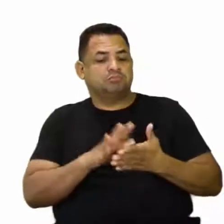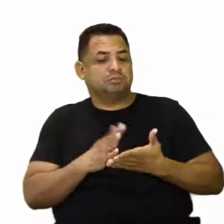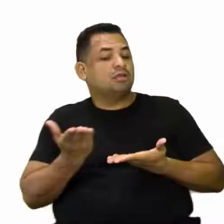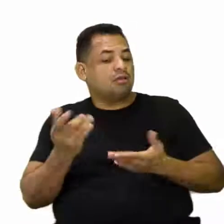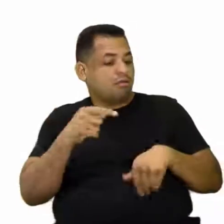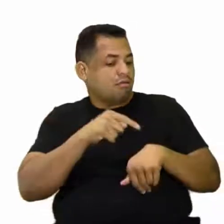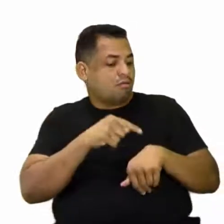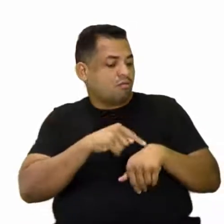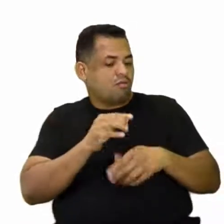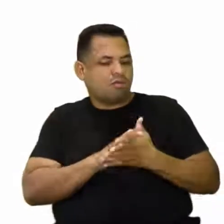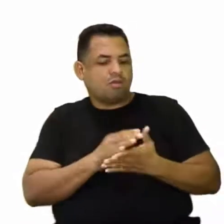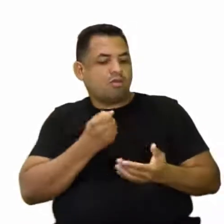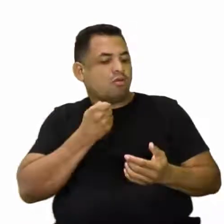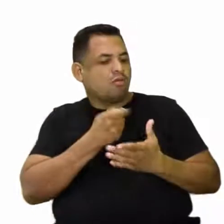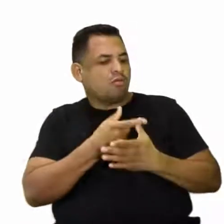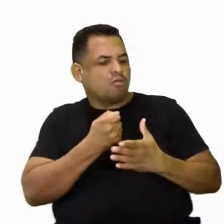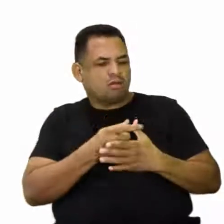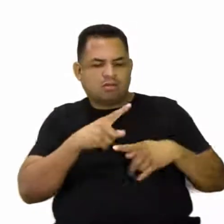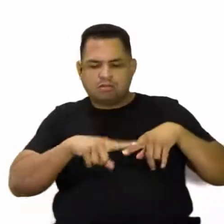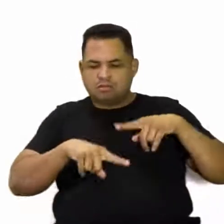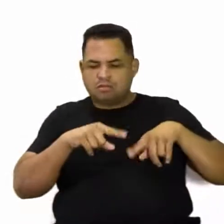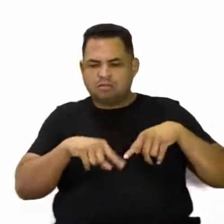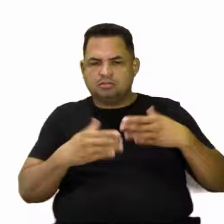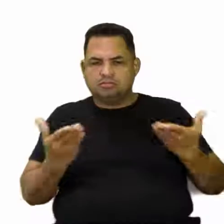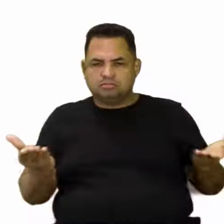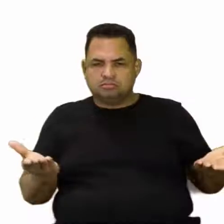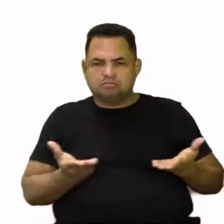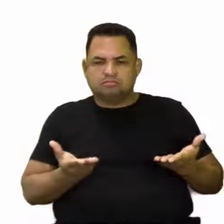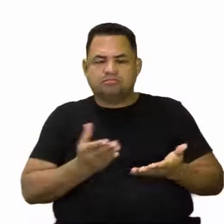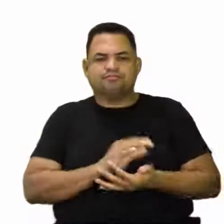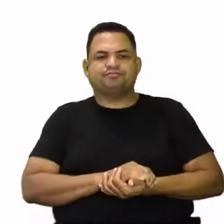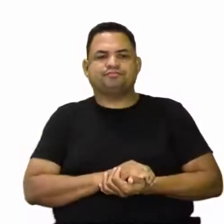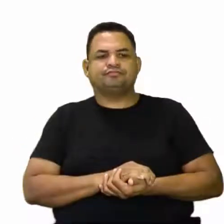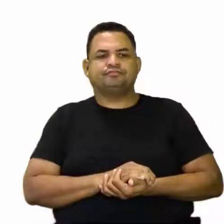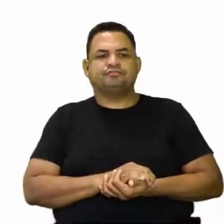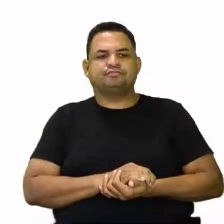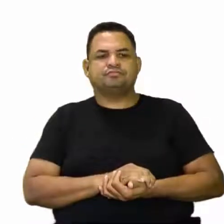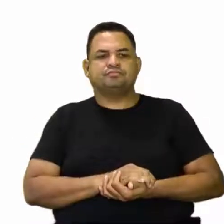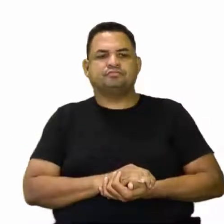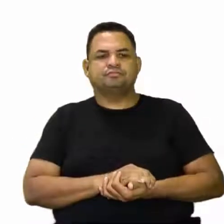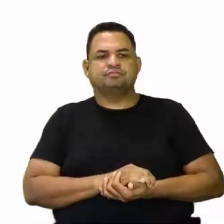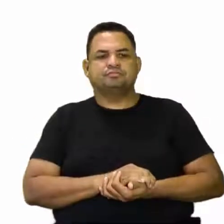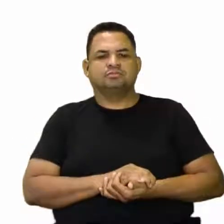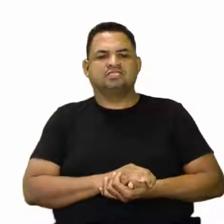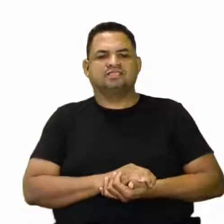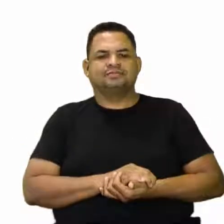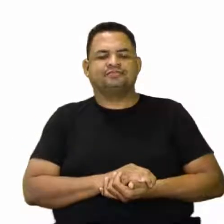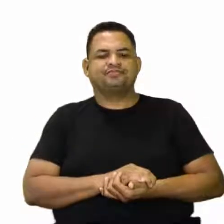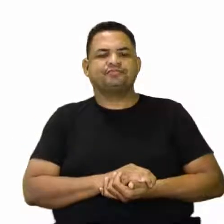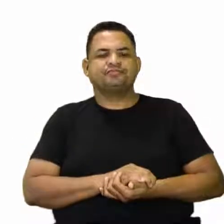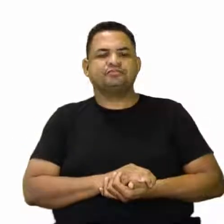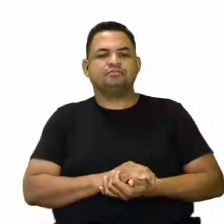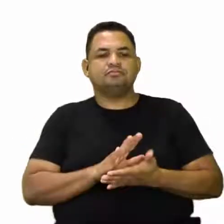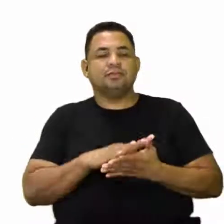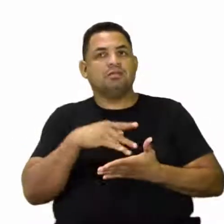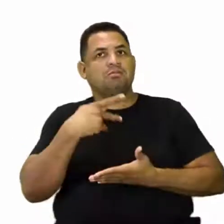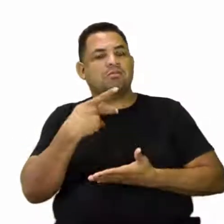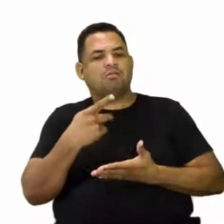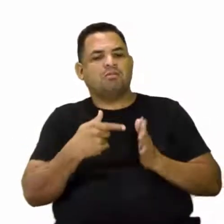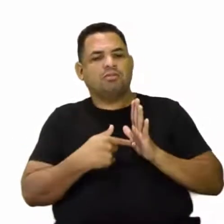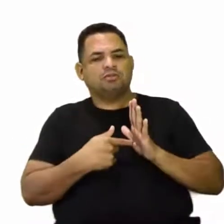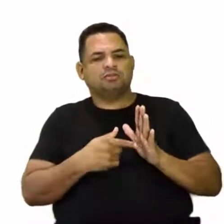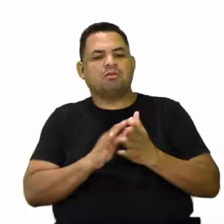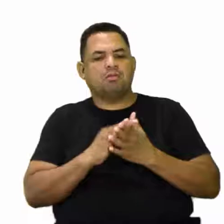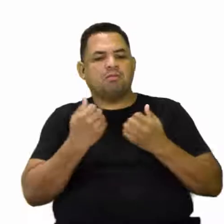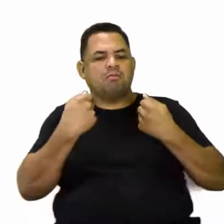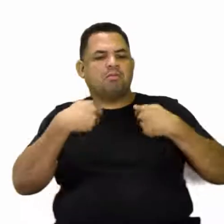agora comprar os ingredientes, não? E para expressar uma hipótese ou uma probabilidade. Sí,